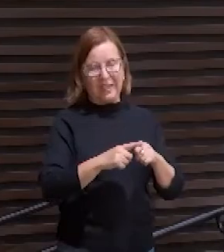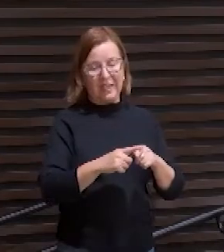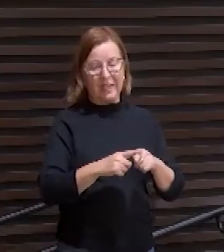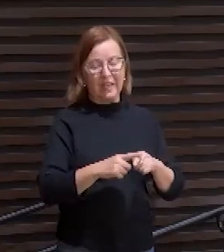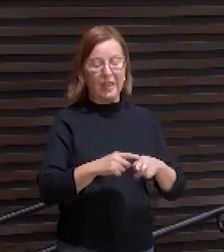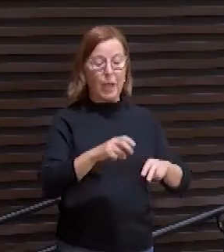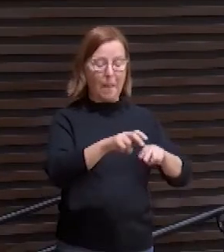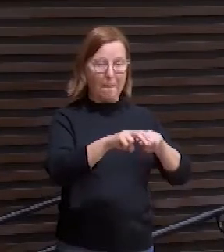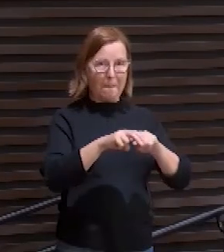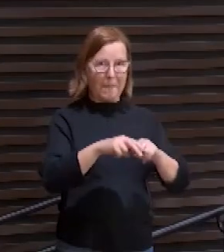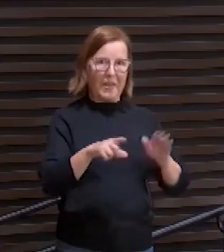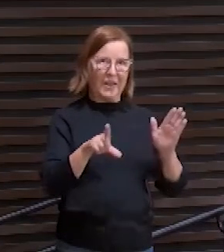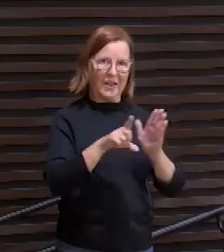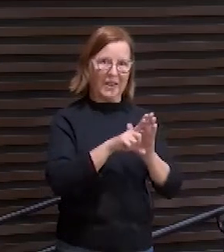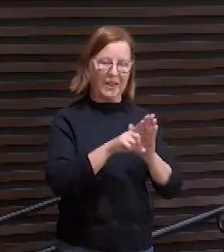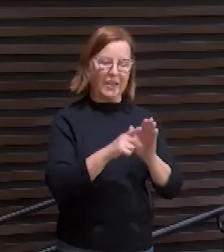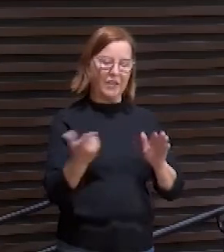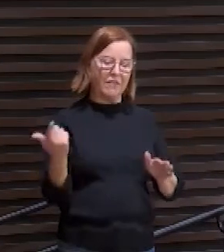do pecado.